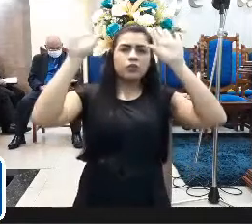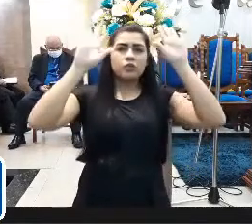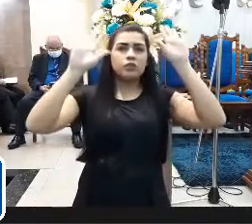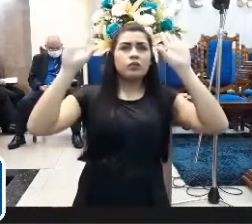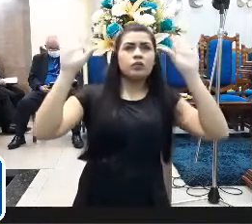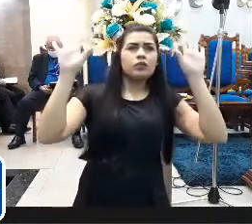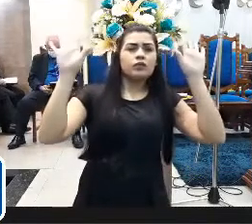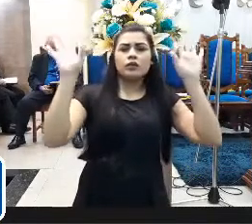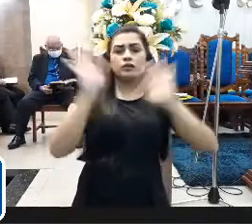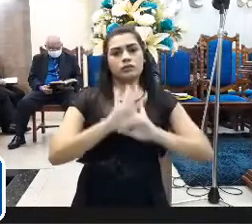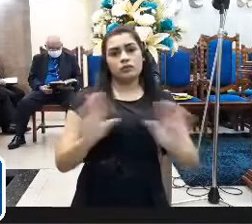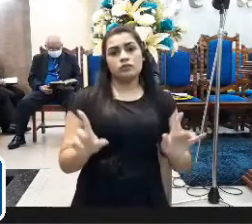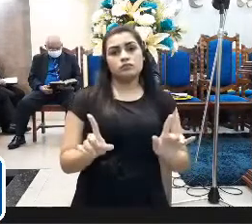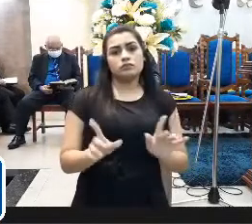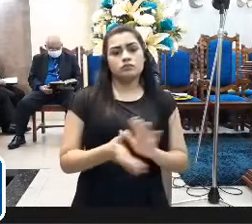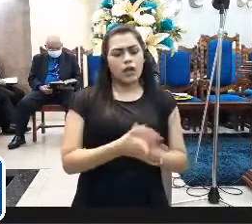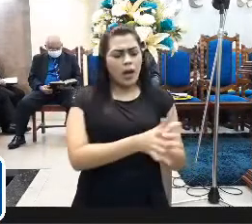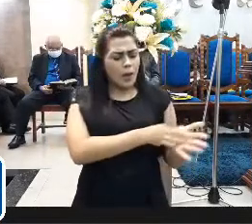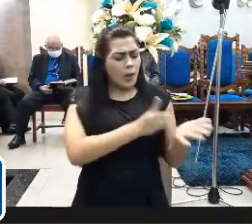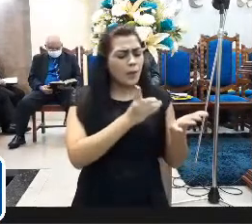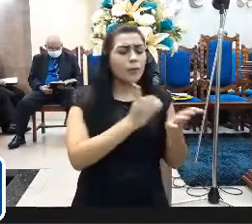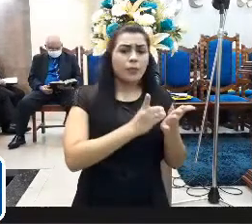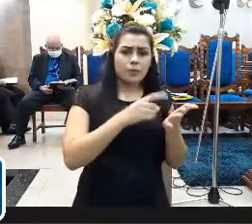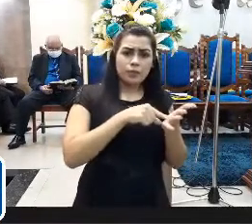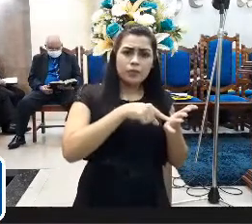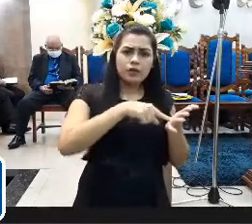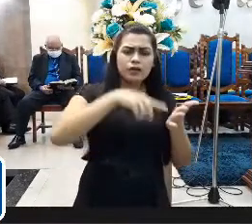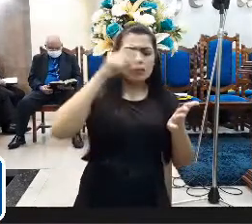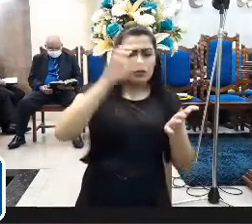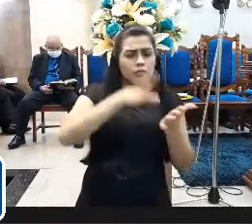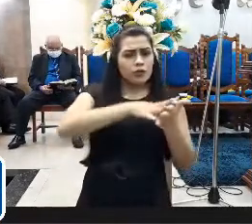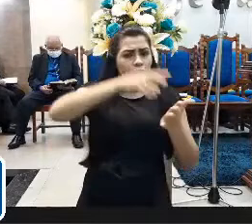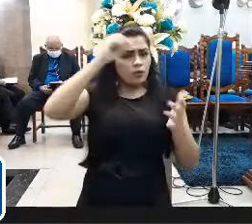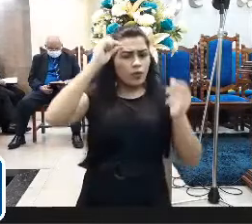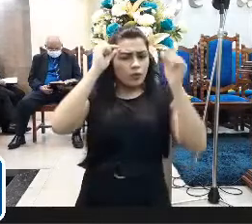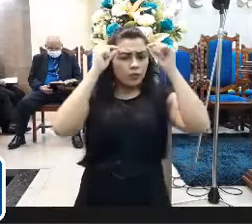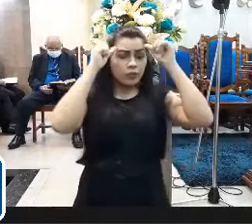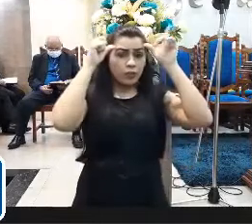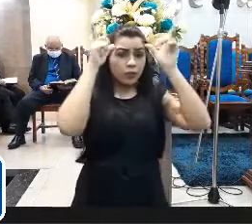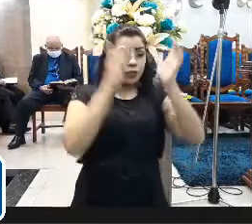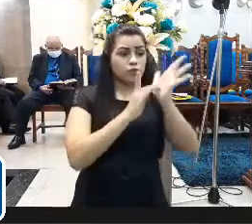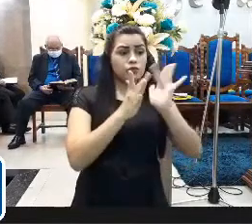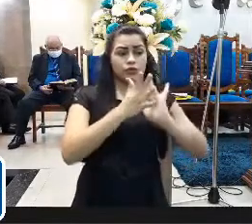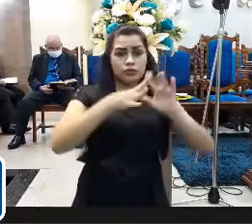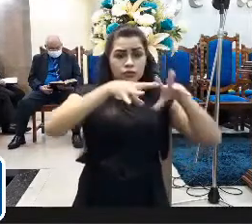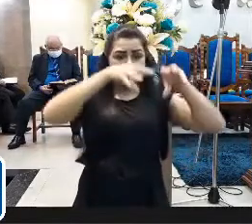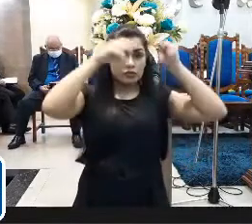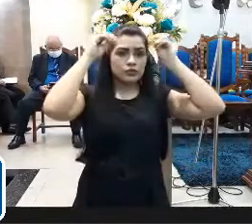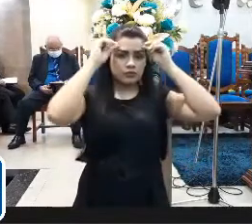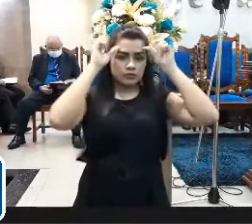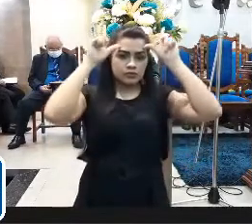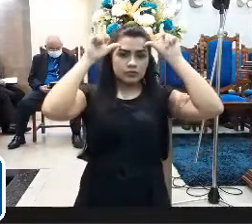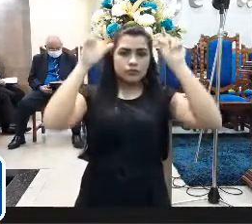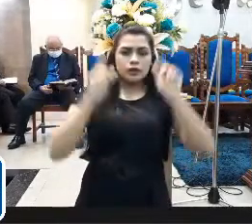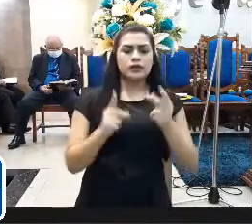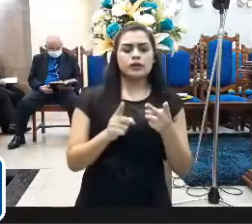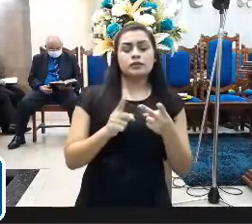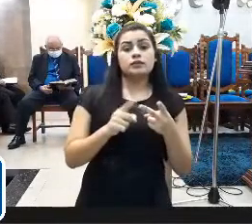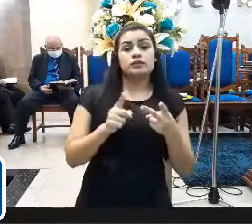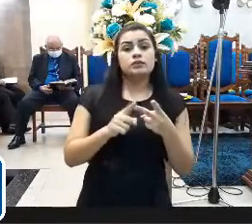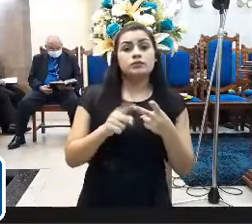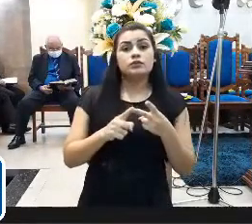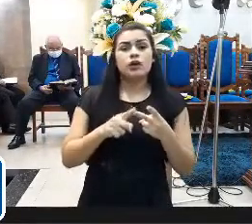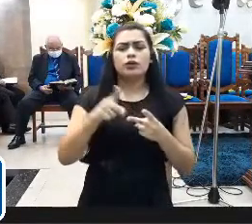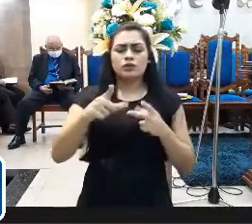na palavra, glória a Deus. A sua mentalidade seja uma mentalidade de Cristo, baseada nas coisas de Cristo. Segundo, seja sóbrio, seja uma